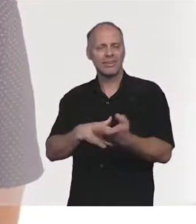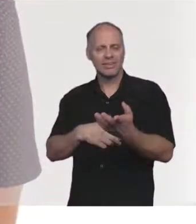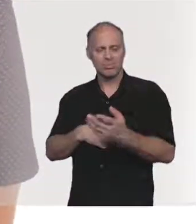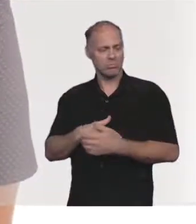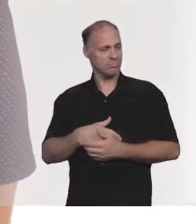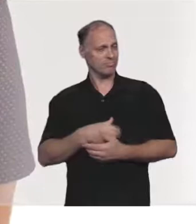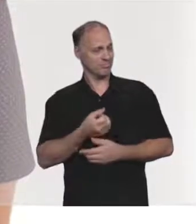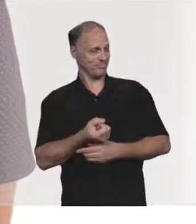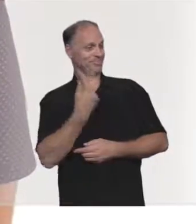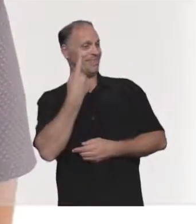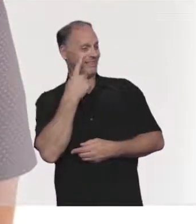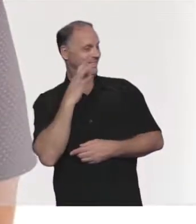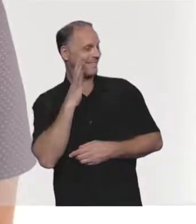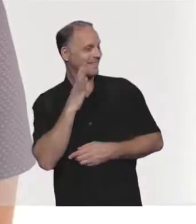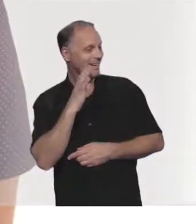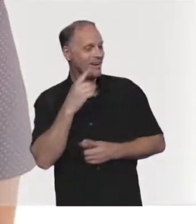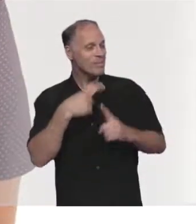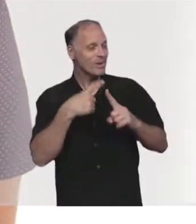Nossa, que engraçado, porque